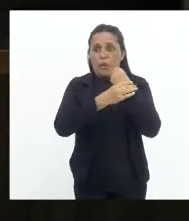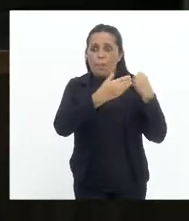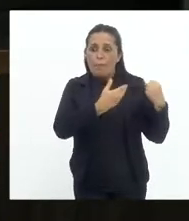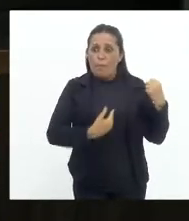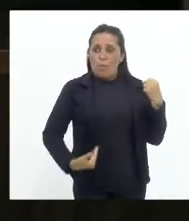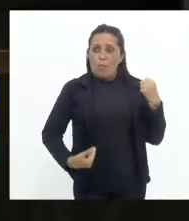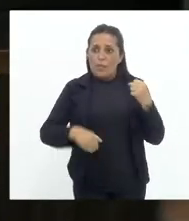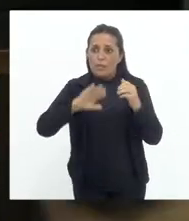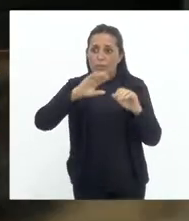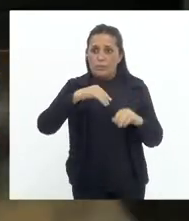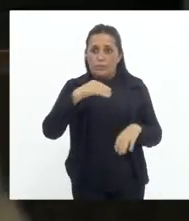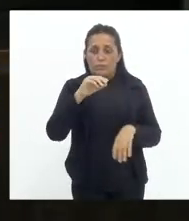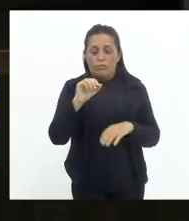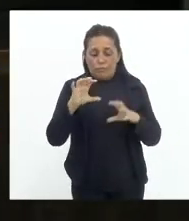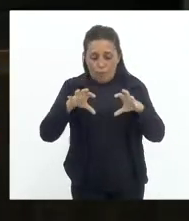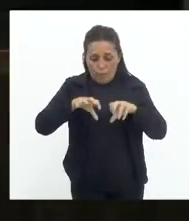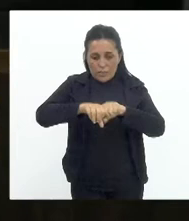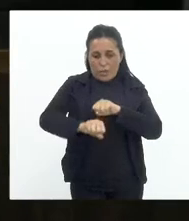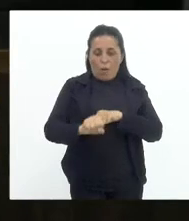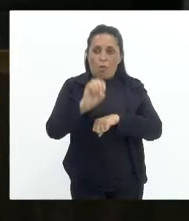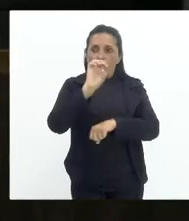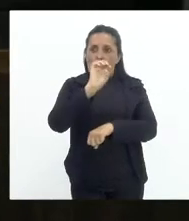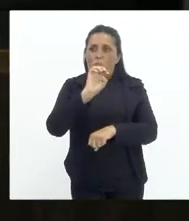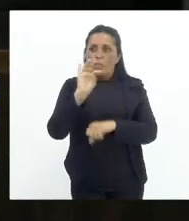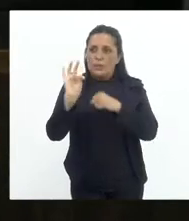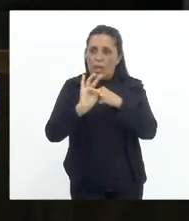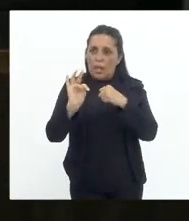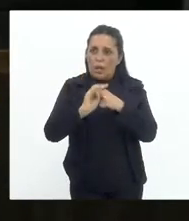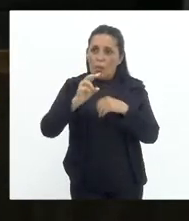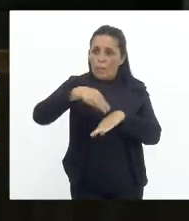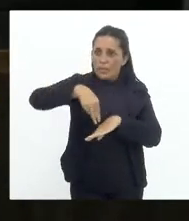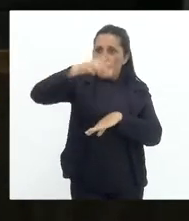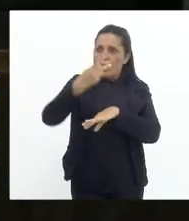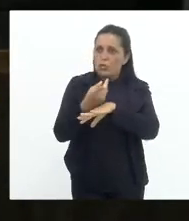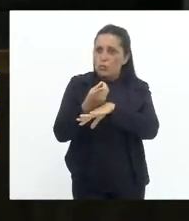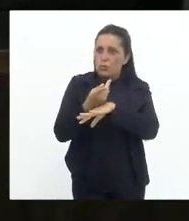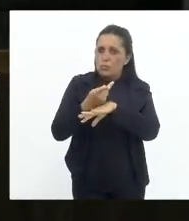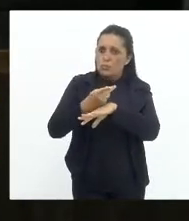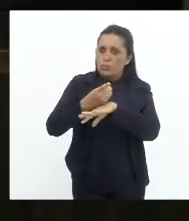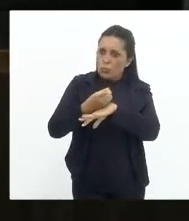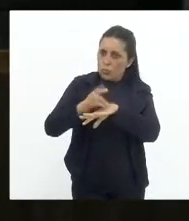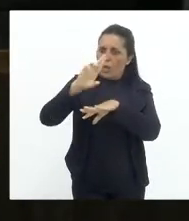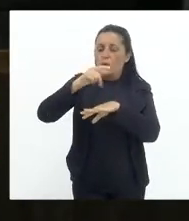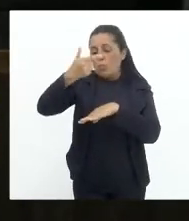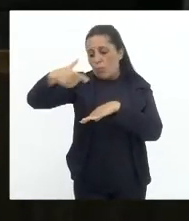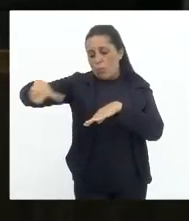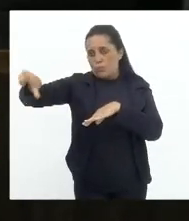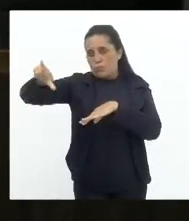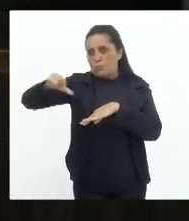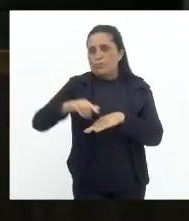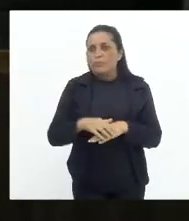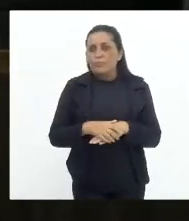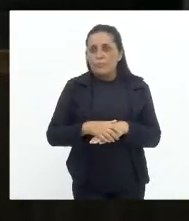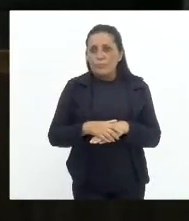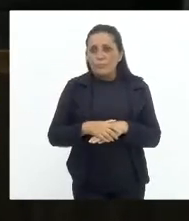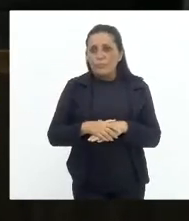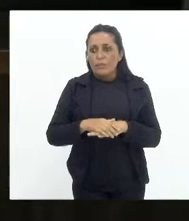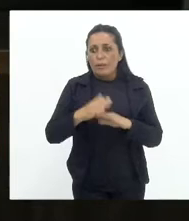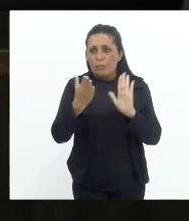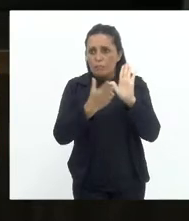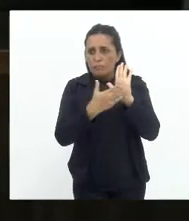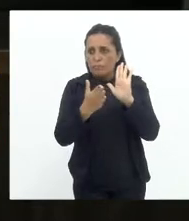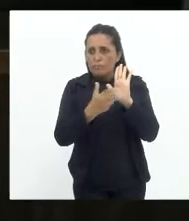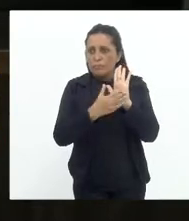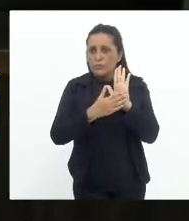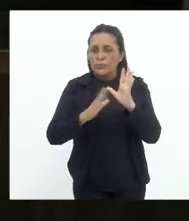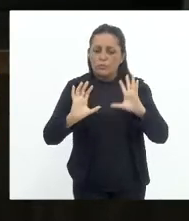com formação em nível técnico e superior pós-graduação mestrado ou doutorado e dá outras providências os pareceres da